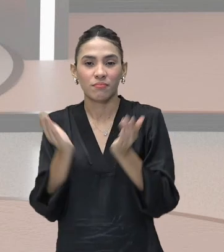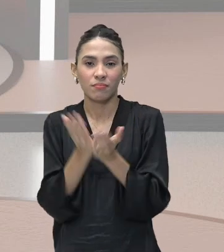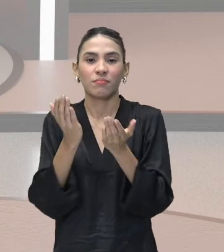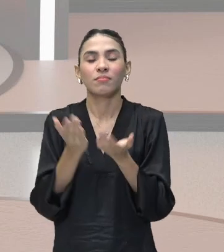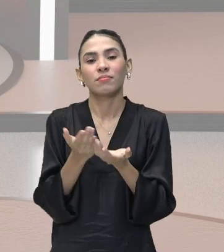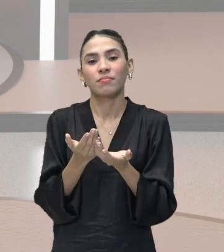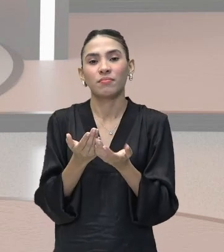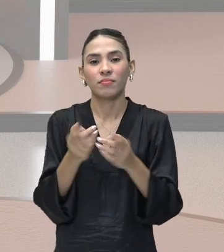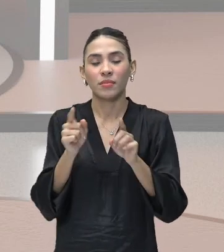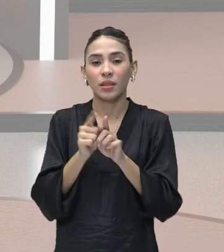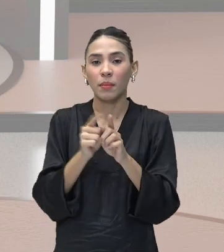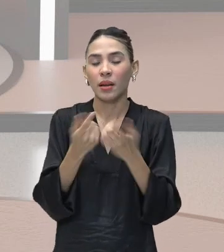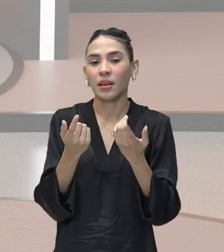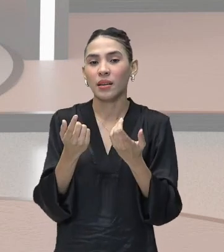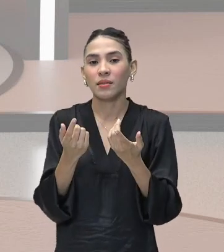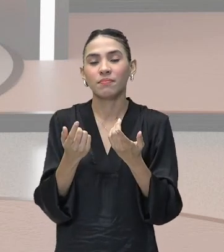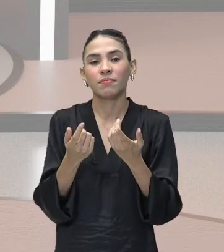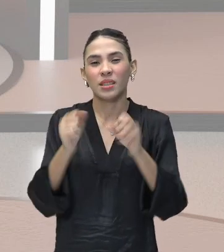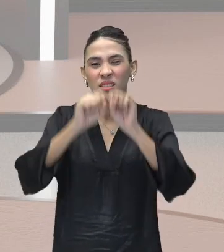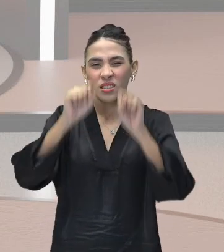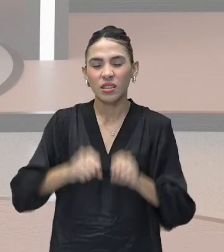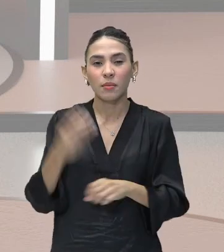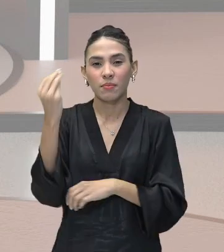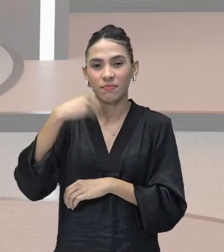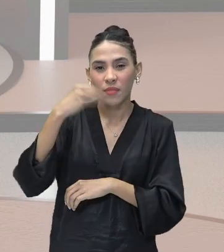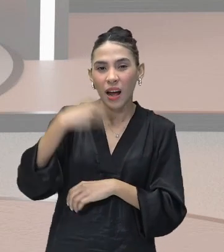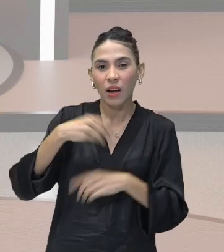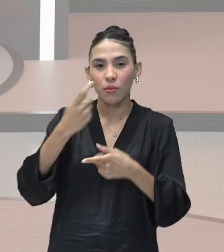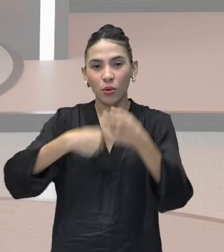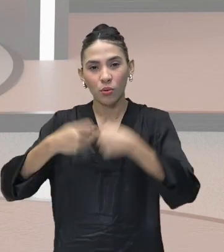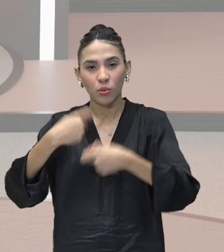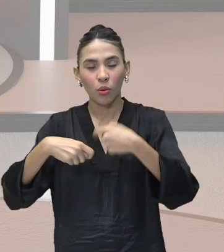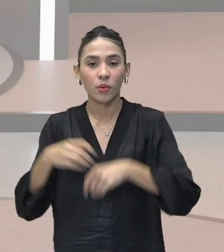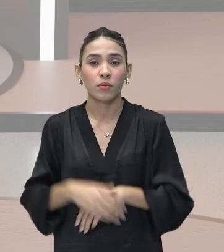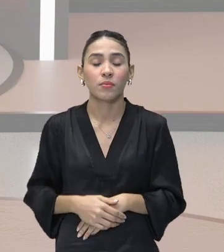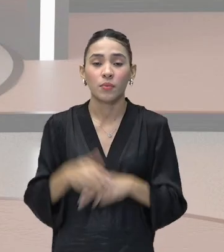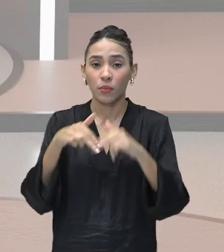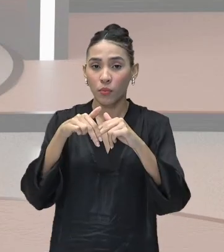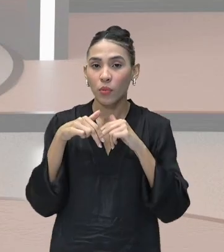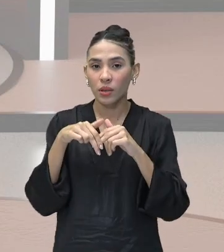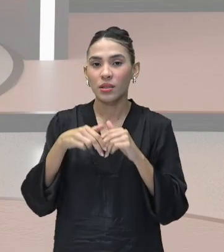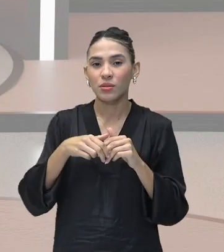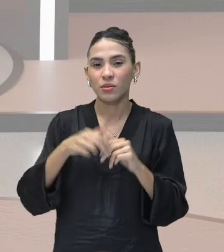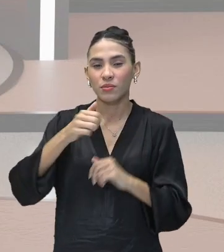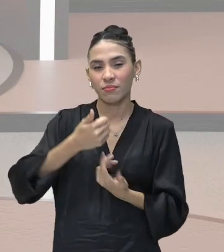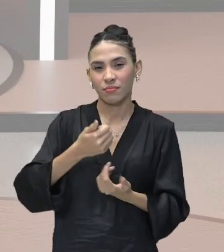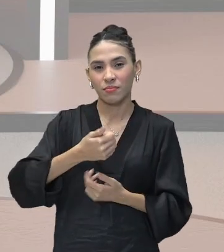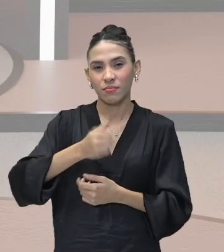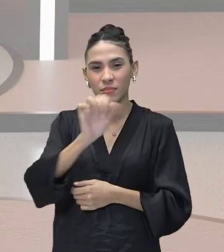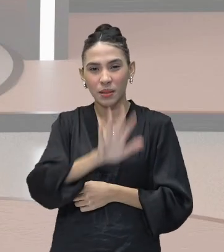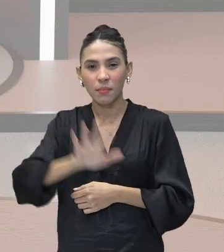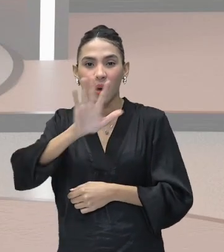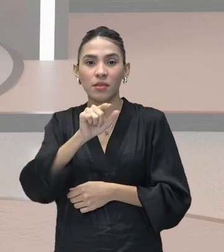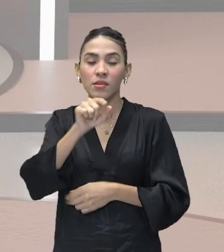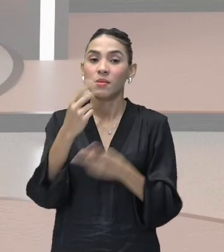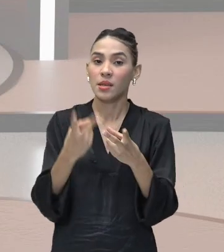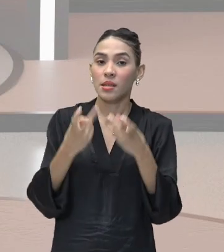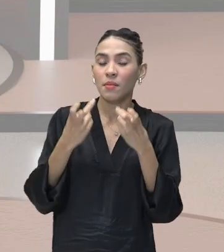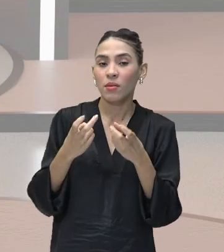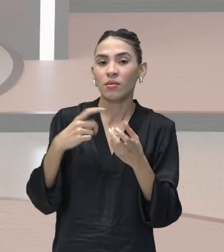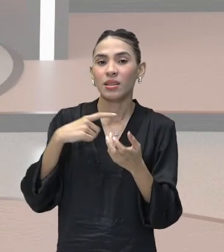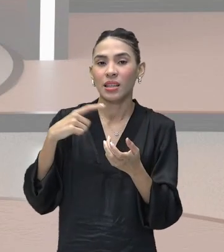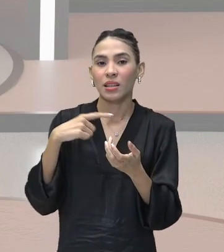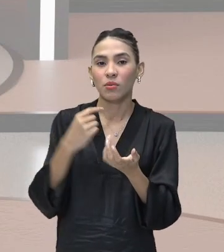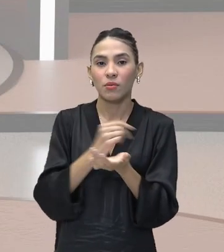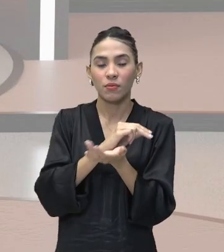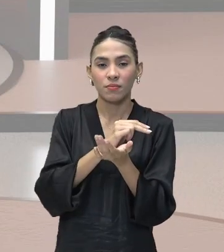e à desconfiança no sistema financeiro. Então era por isso que naquelas primeiras imagens que nós vimos, você viu ali muita